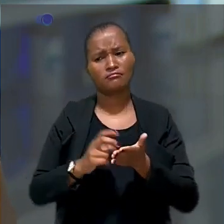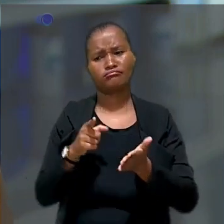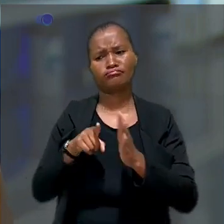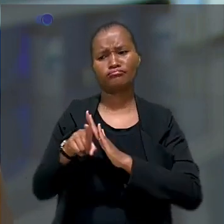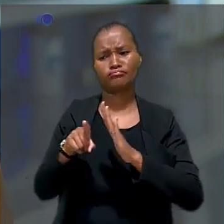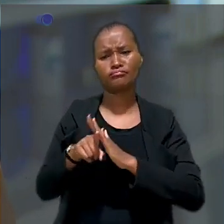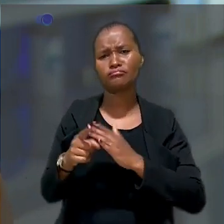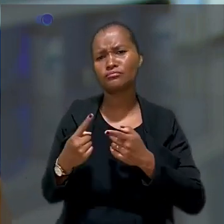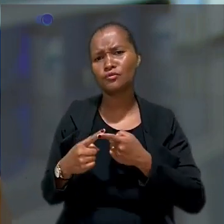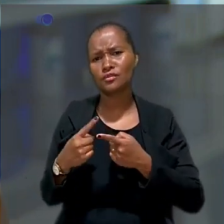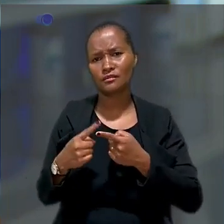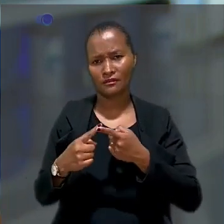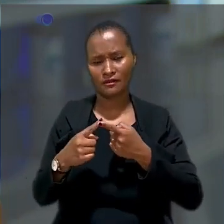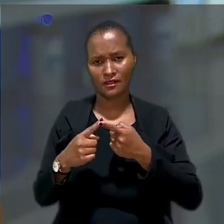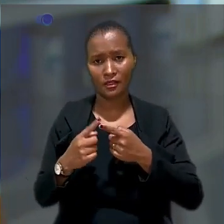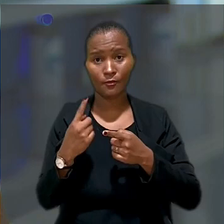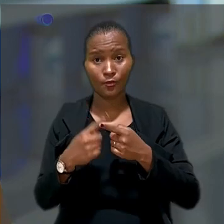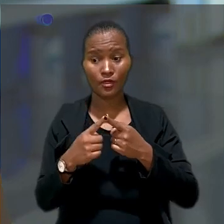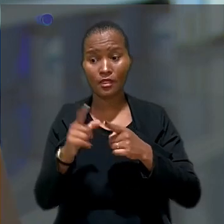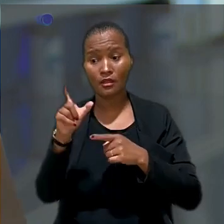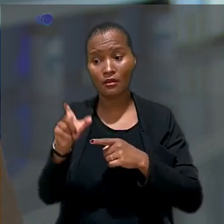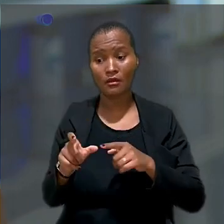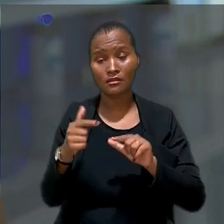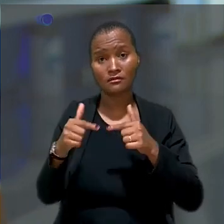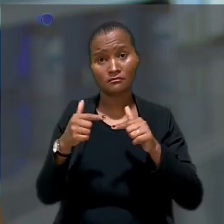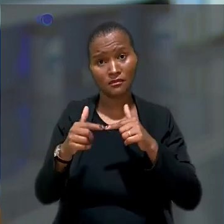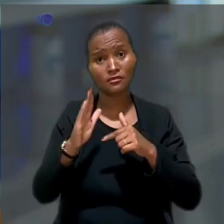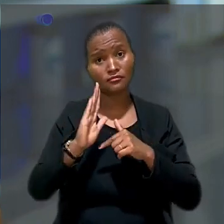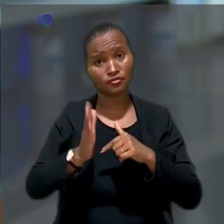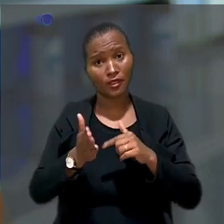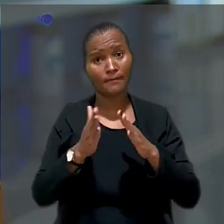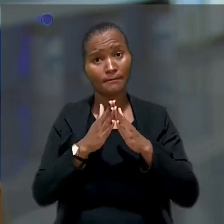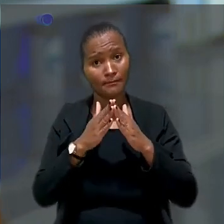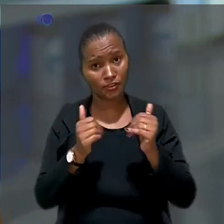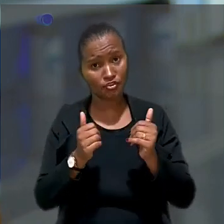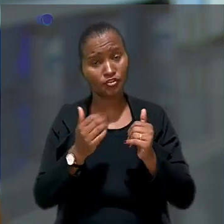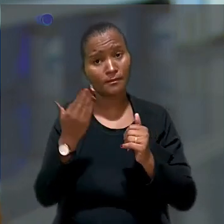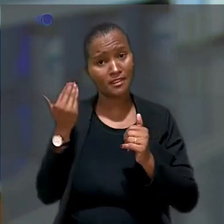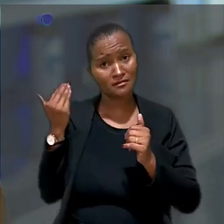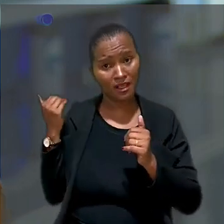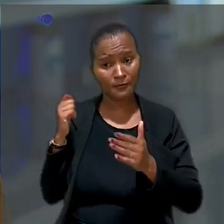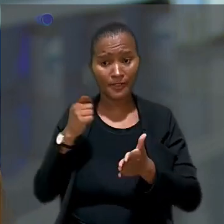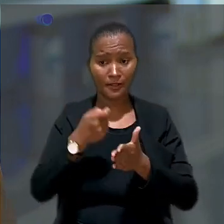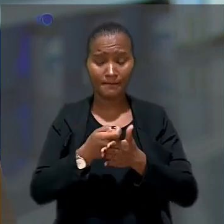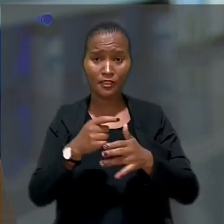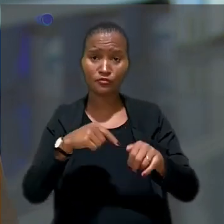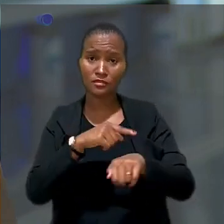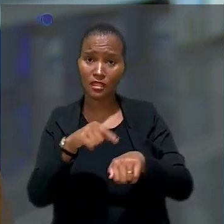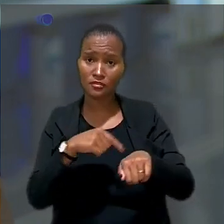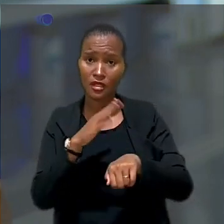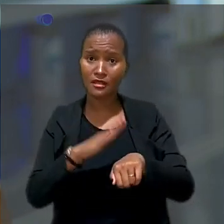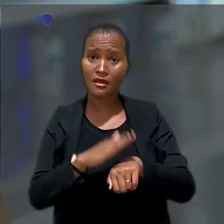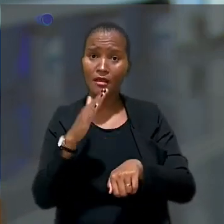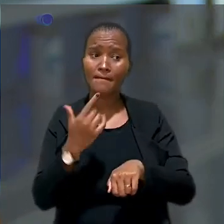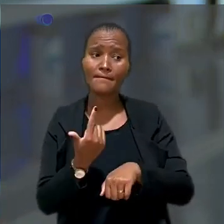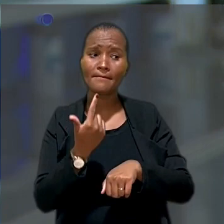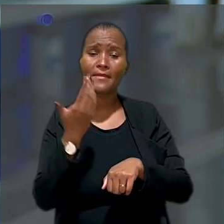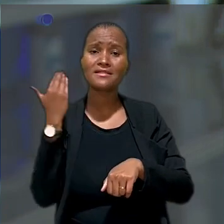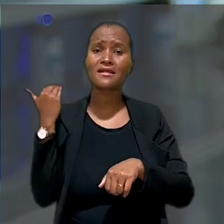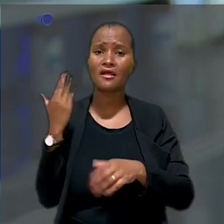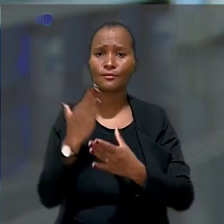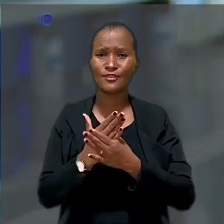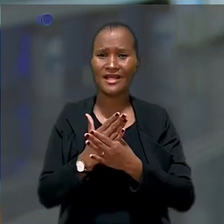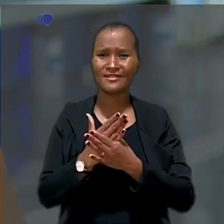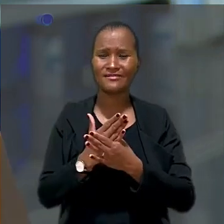pelo empregado, porque o trabalhador já teria solicitado, sem sucesso, o pagamento das horas extras em